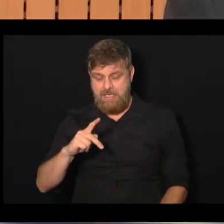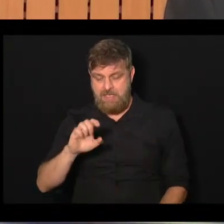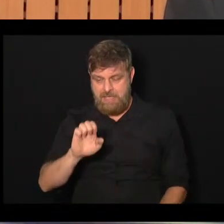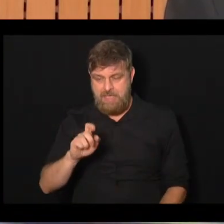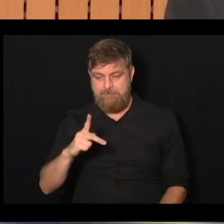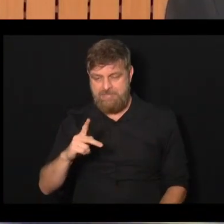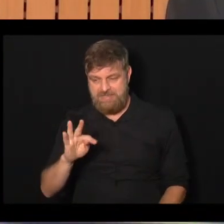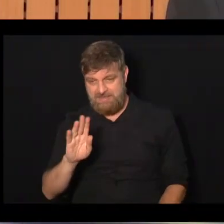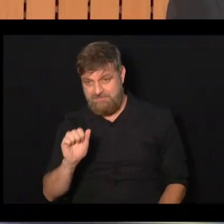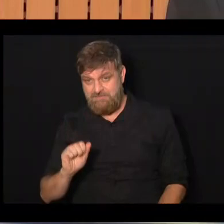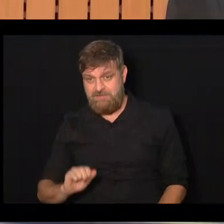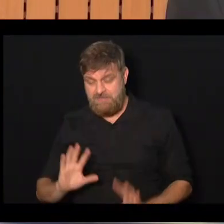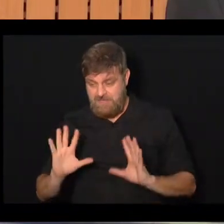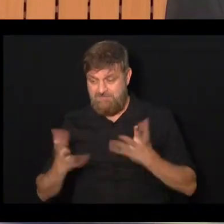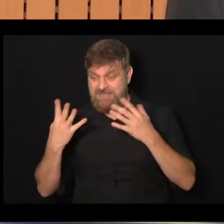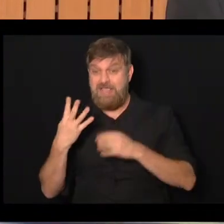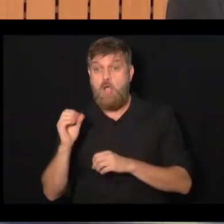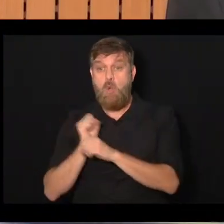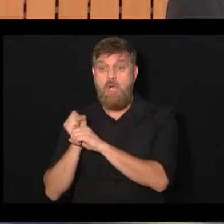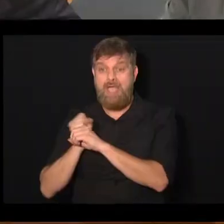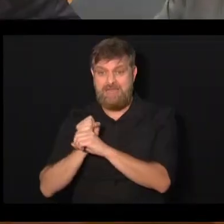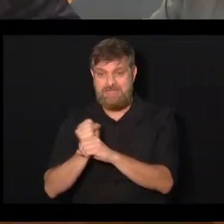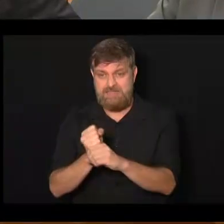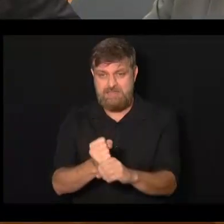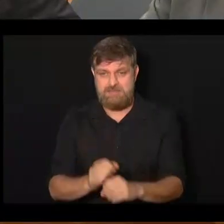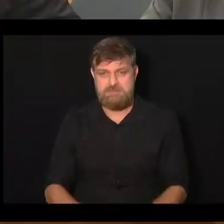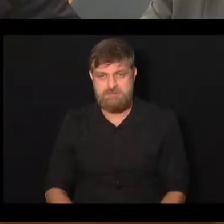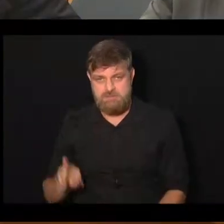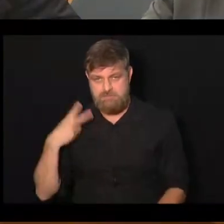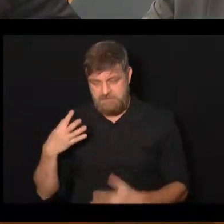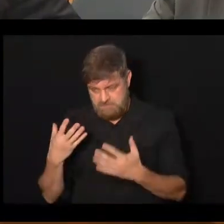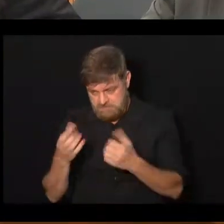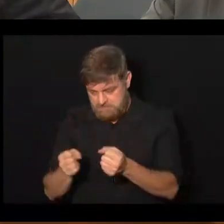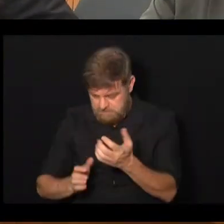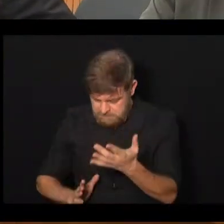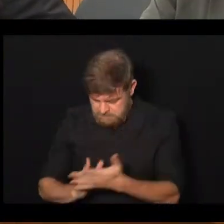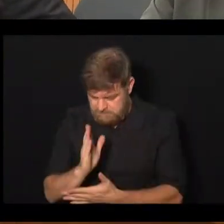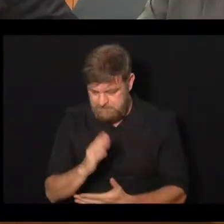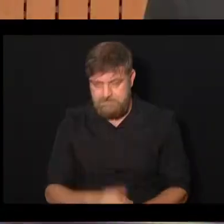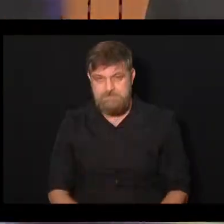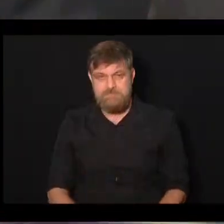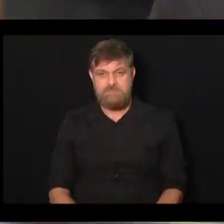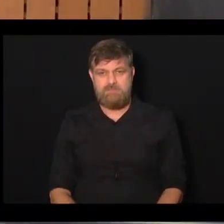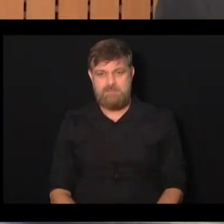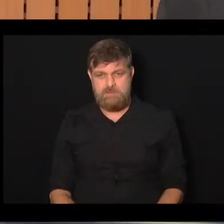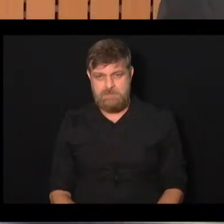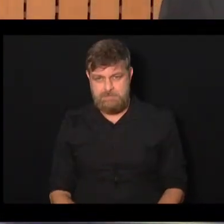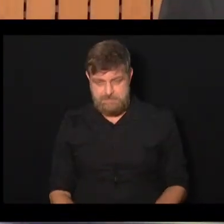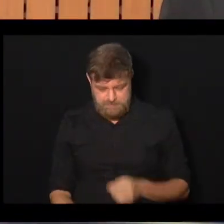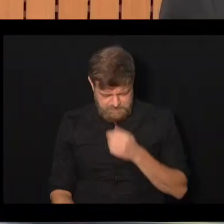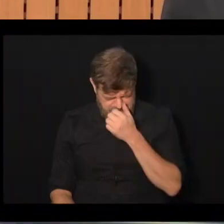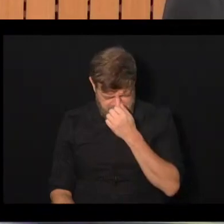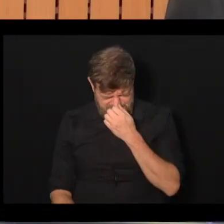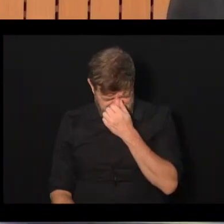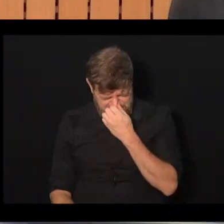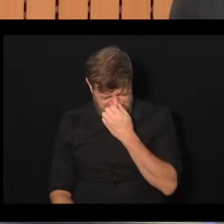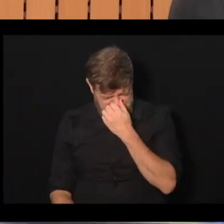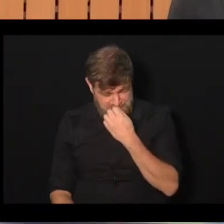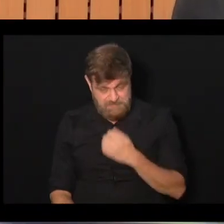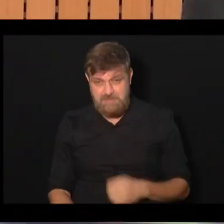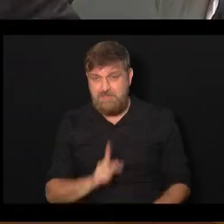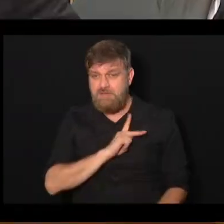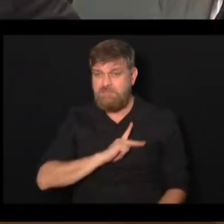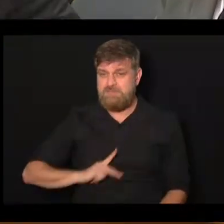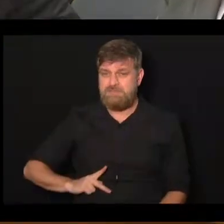pelo seu aniversário de 40 anos. Em discussão, vereadores favoráveis permaneçam como estão. Aprovado. Requerimento 2000.